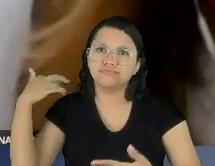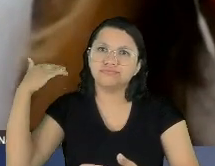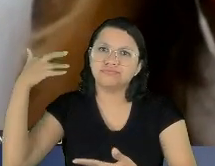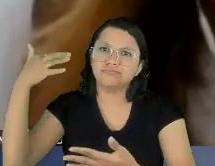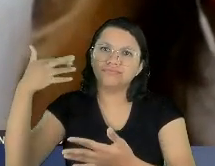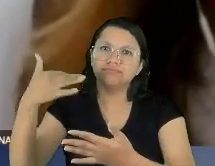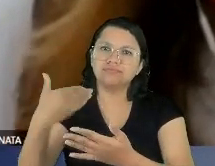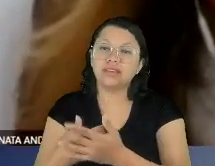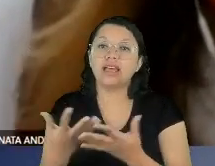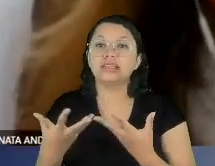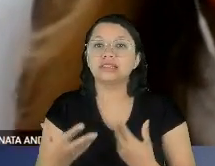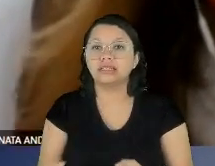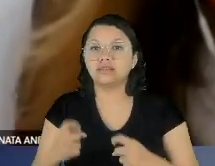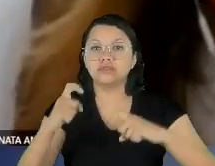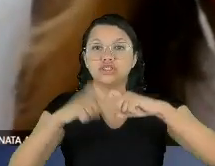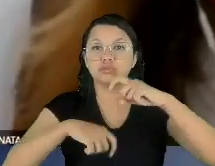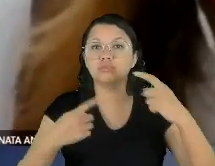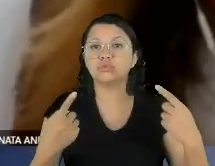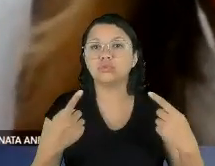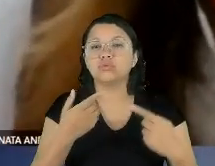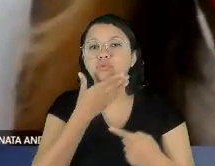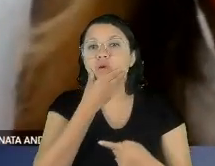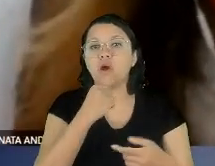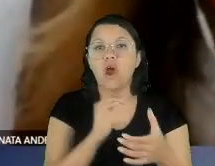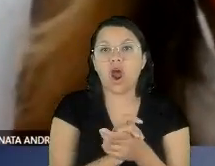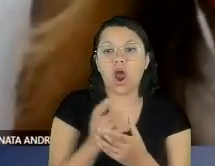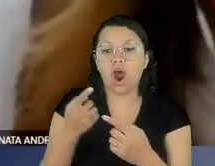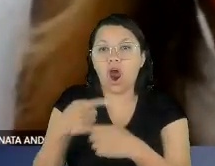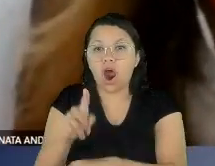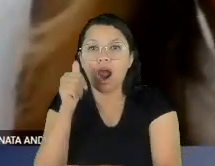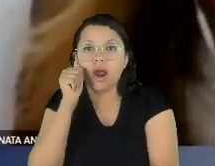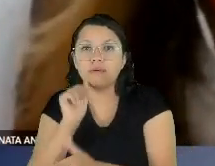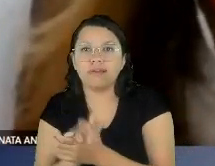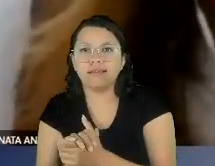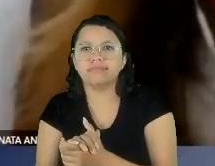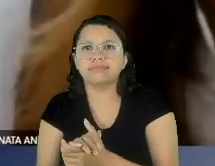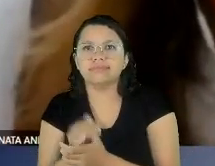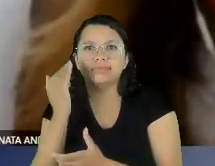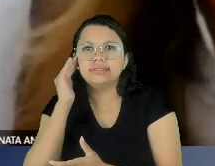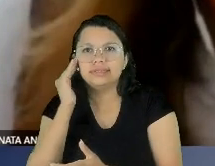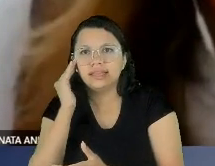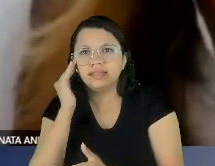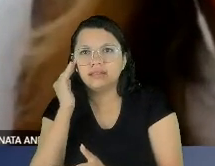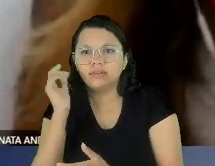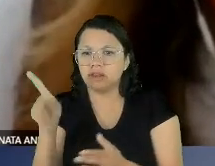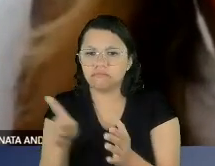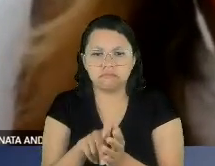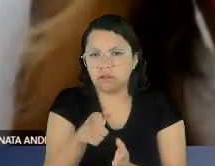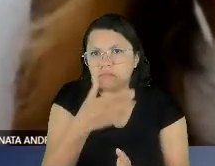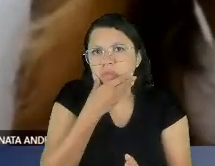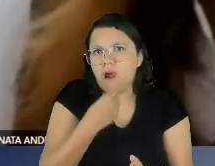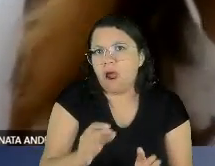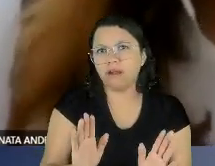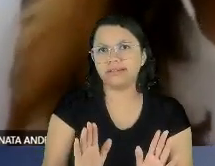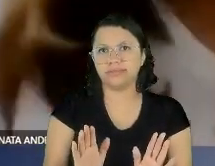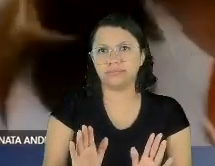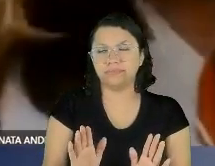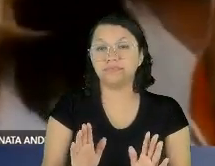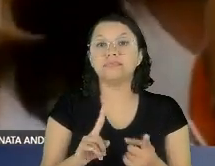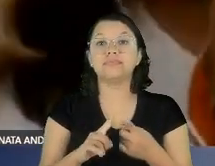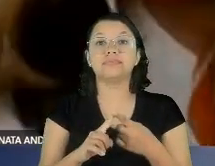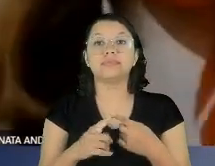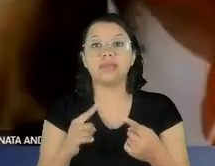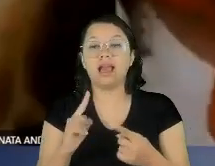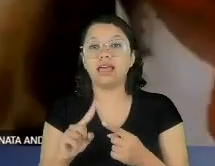admitiu o estupro do marido contra a mulher, entendendo como satisfação do débito conjugal.